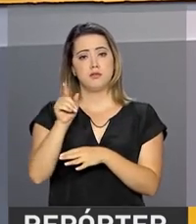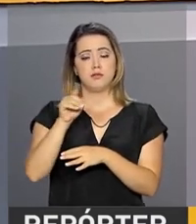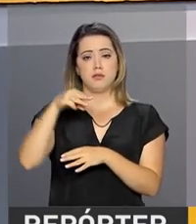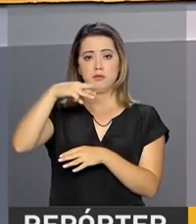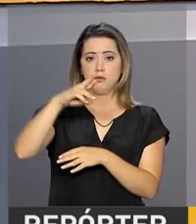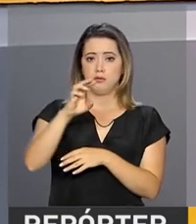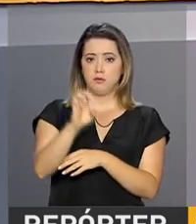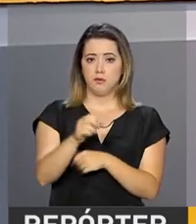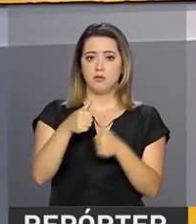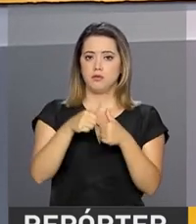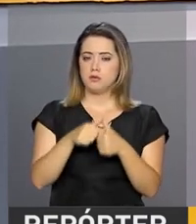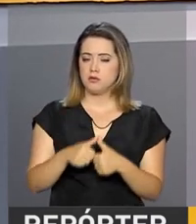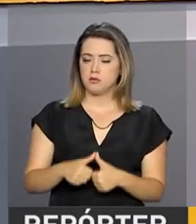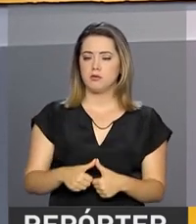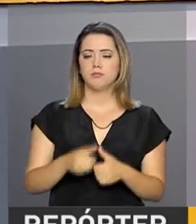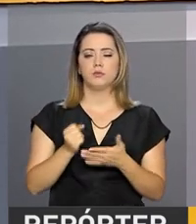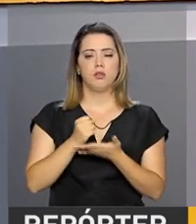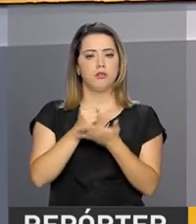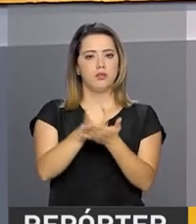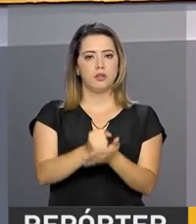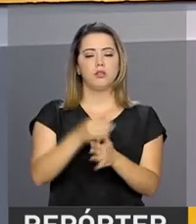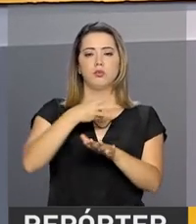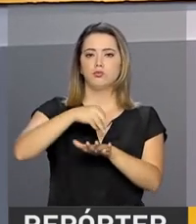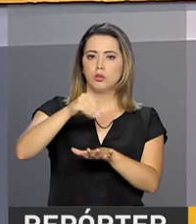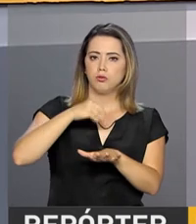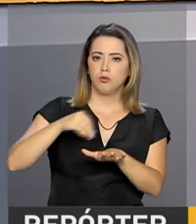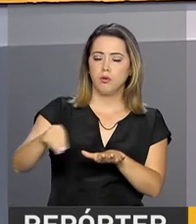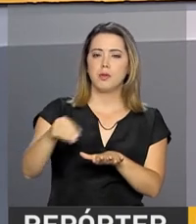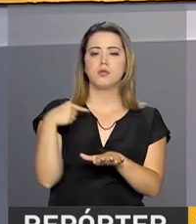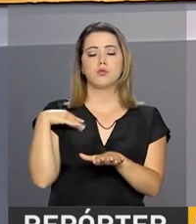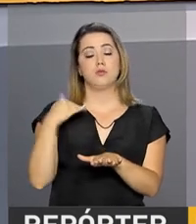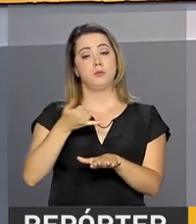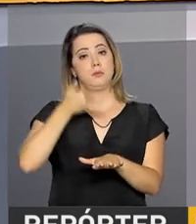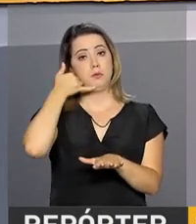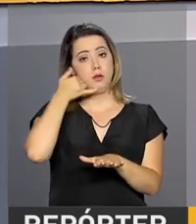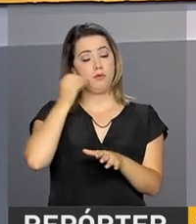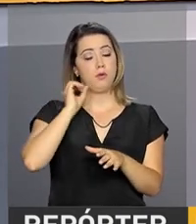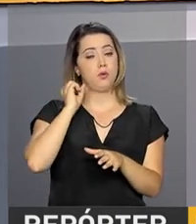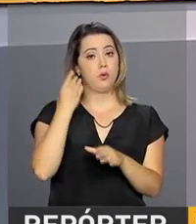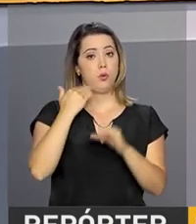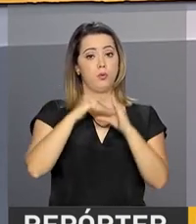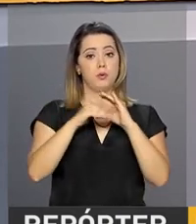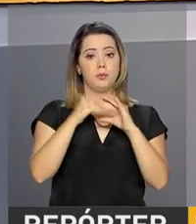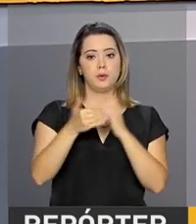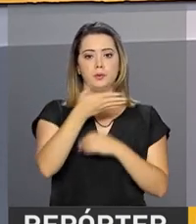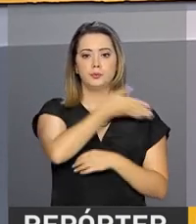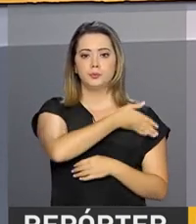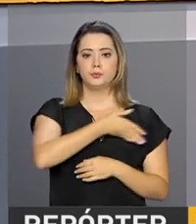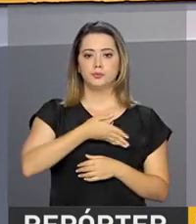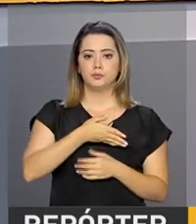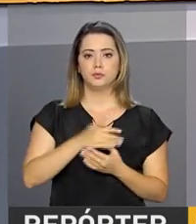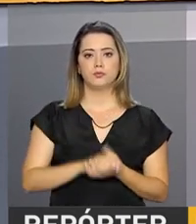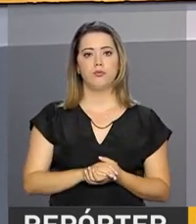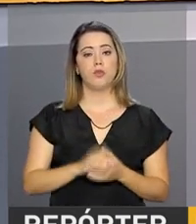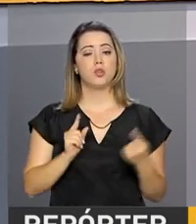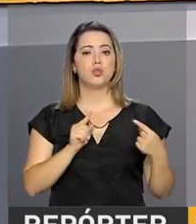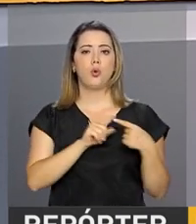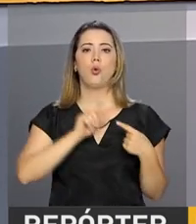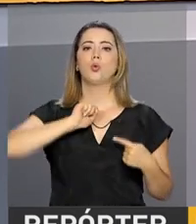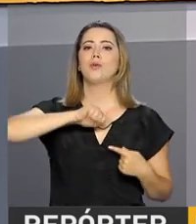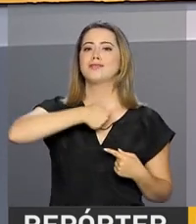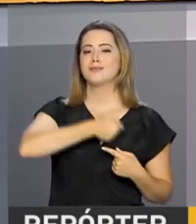disposição para informações pelos telefones e email que aparecem aí na tela de acordo com o governo da espanha